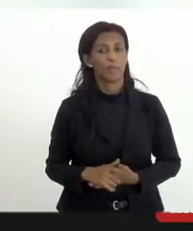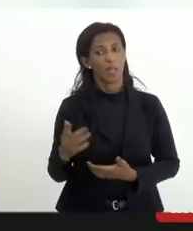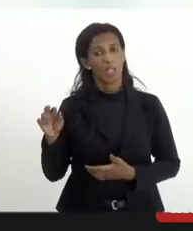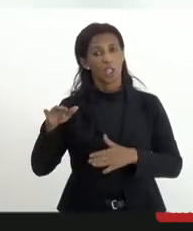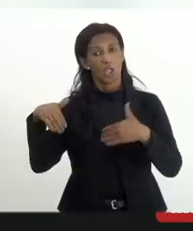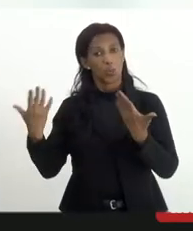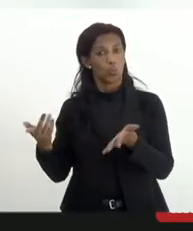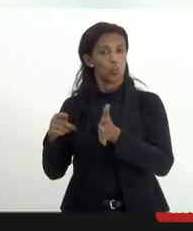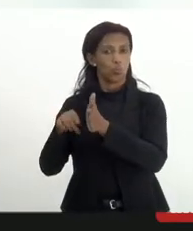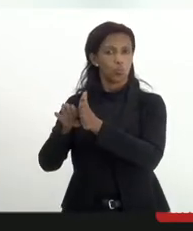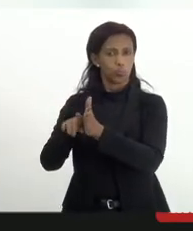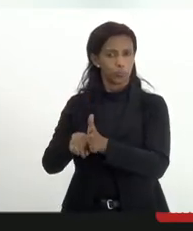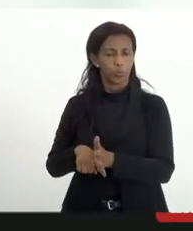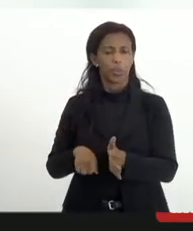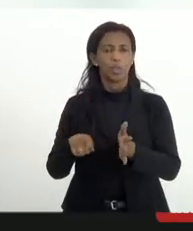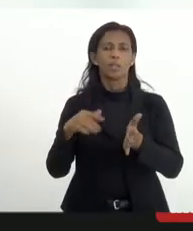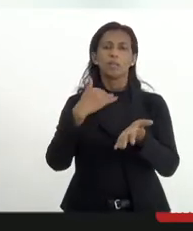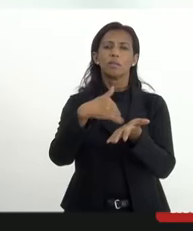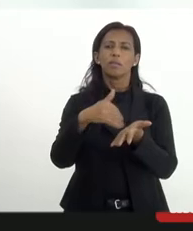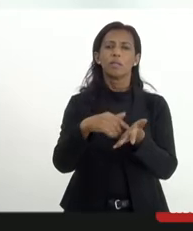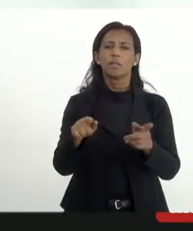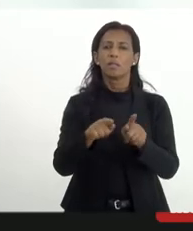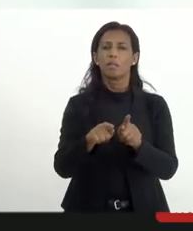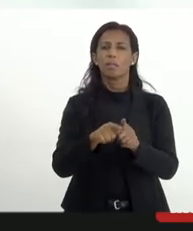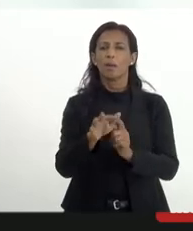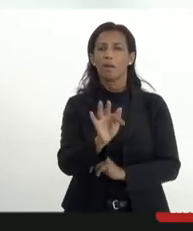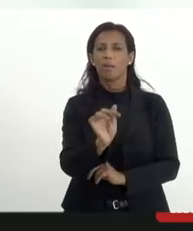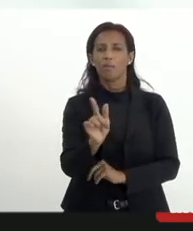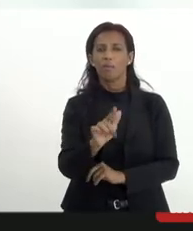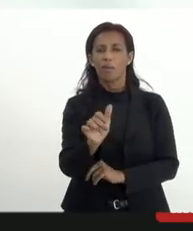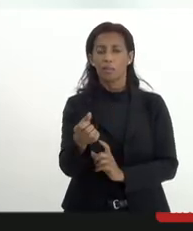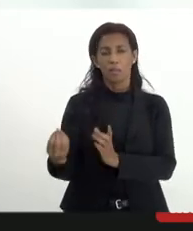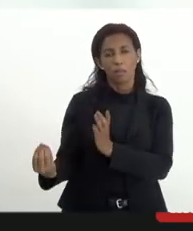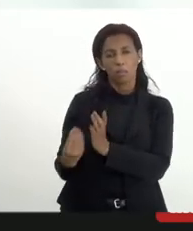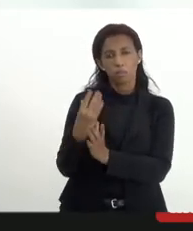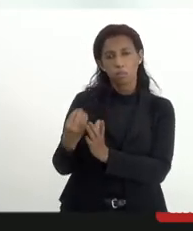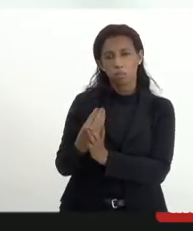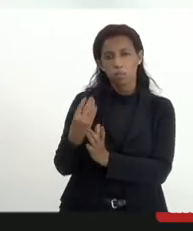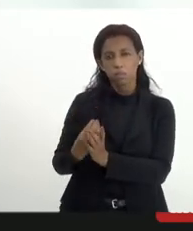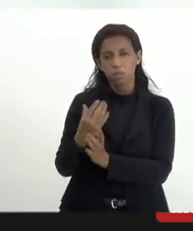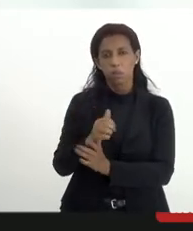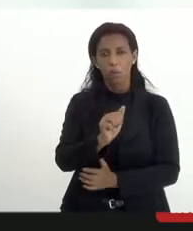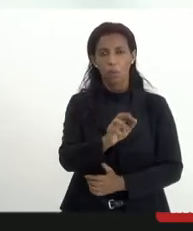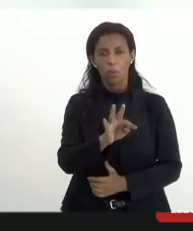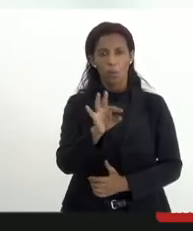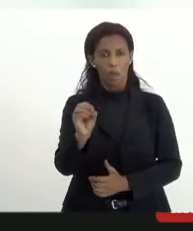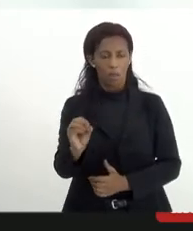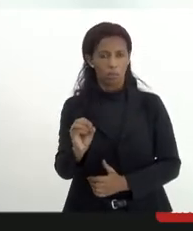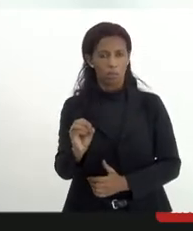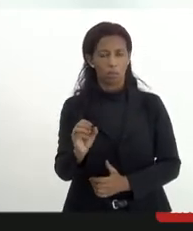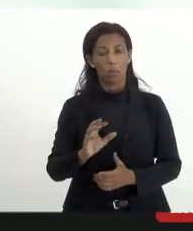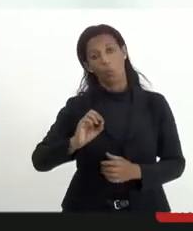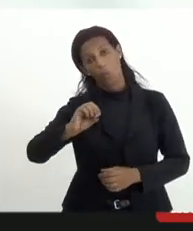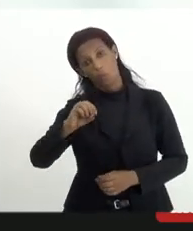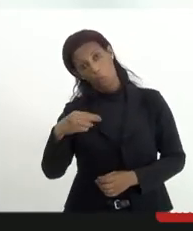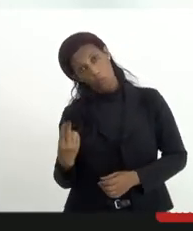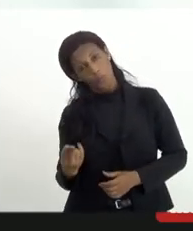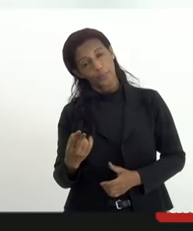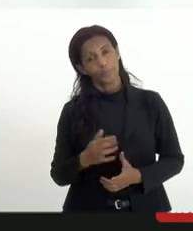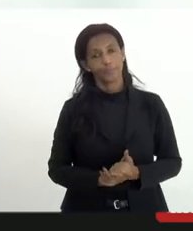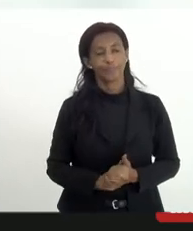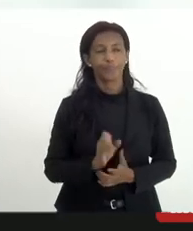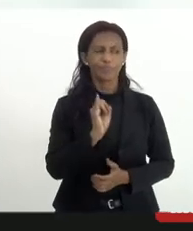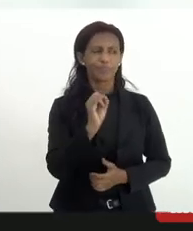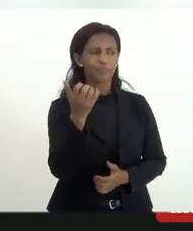análise, e a Secretaria de Fazenda, para produzirem um ato normativo, ou, se